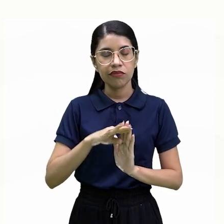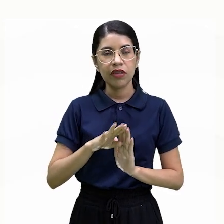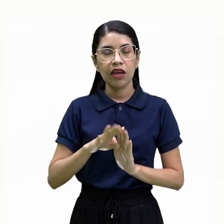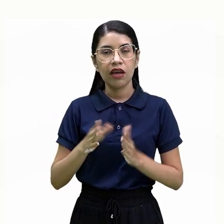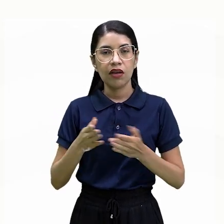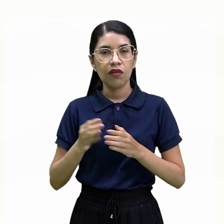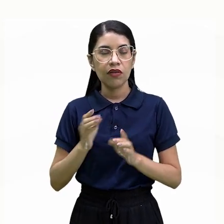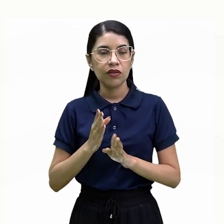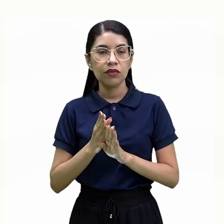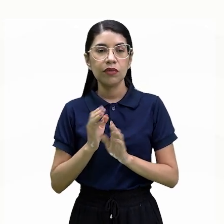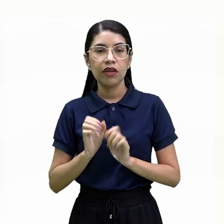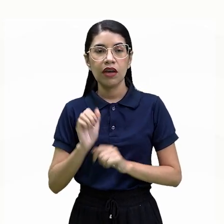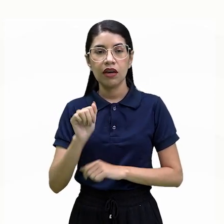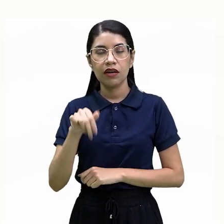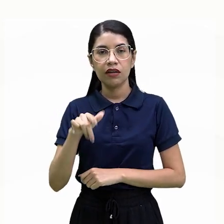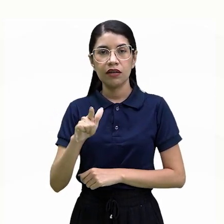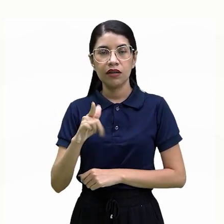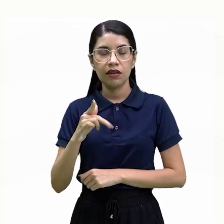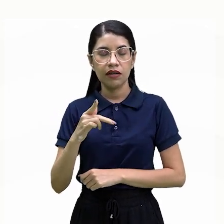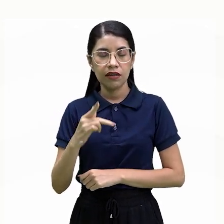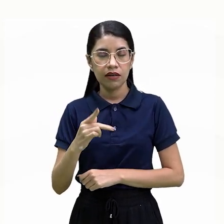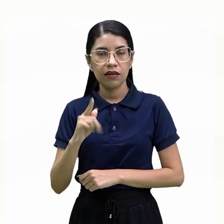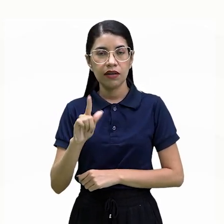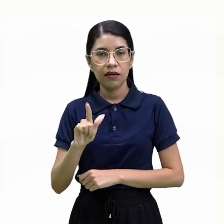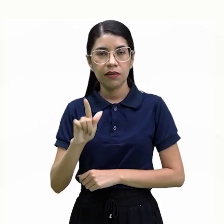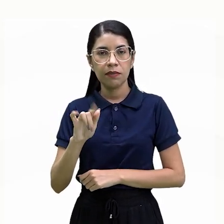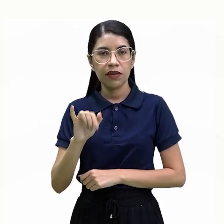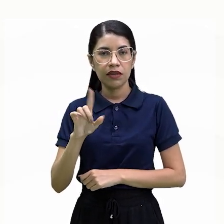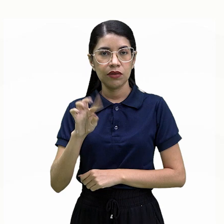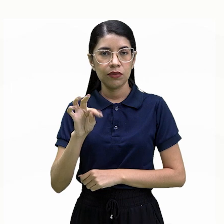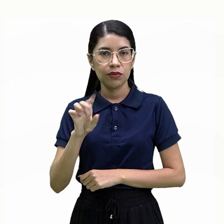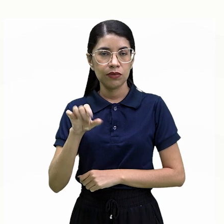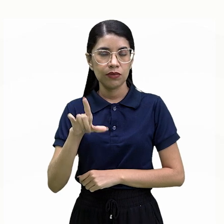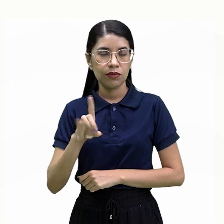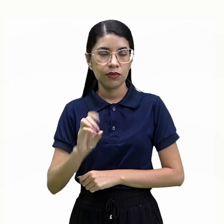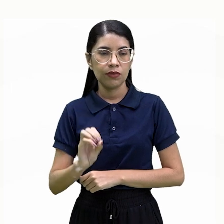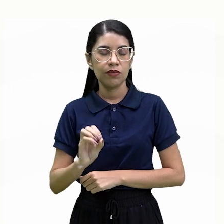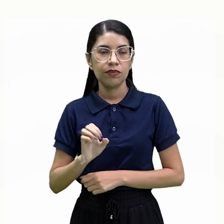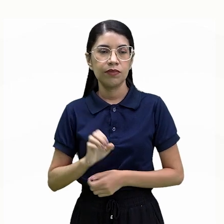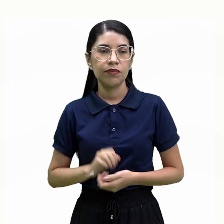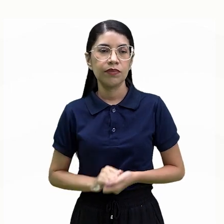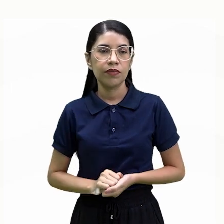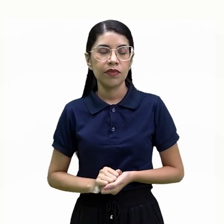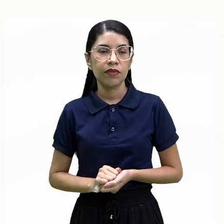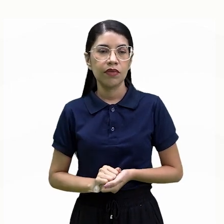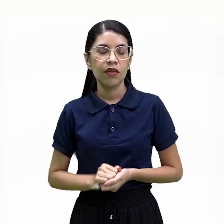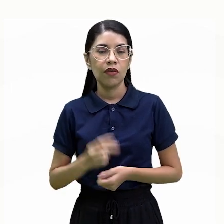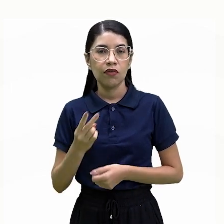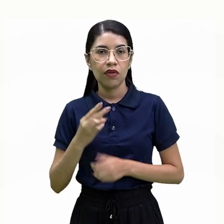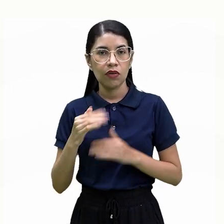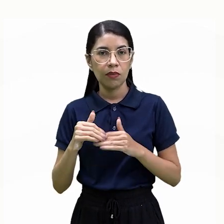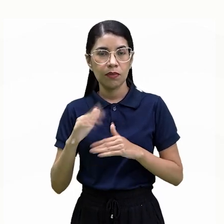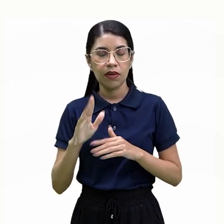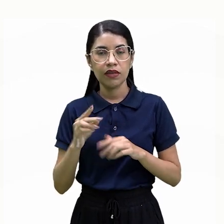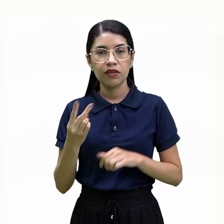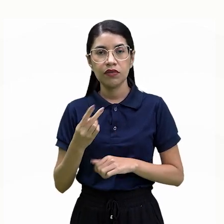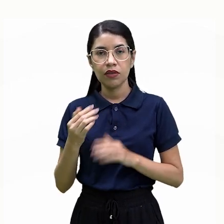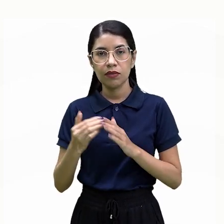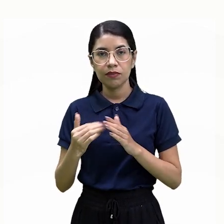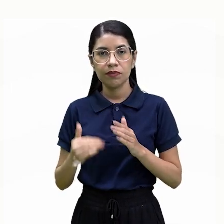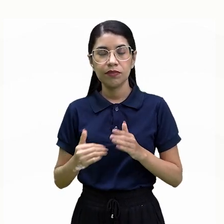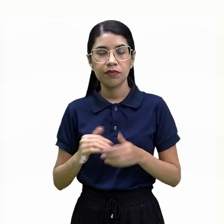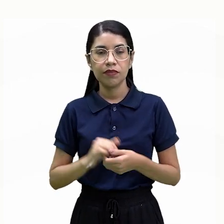a amplitude. Quem vai ser a amplitude? Vai ser o valor máximo menos o valor mínimo, ok? Então,